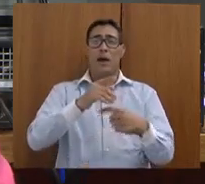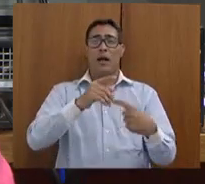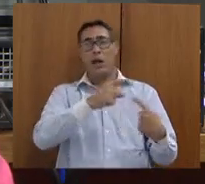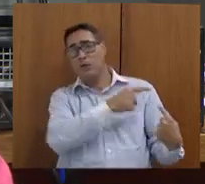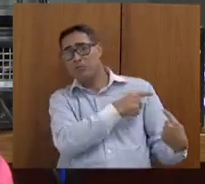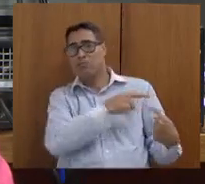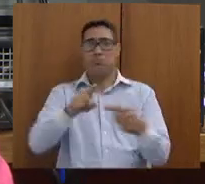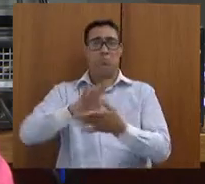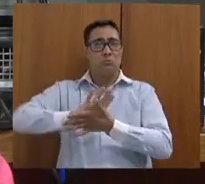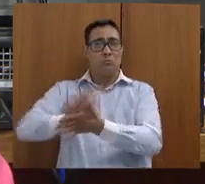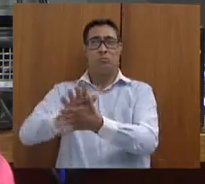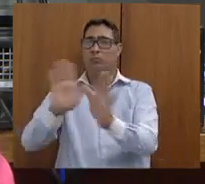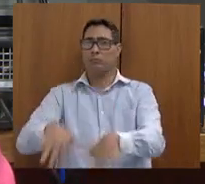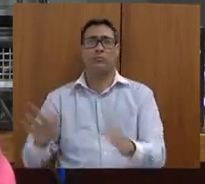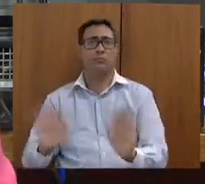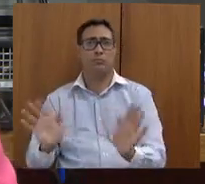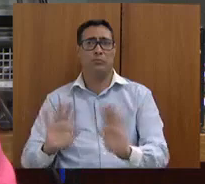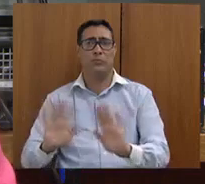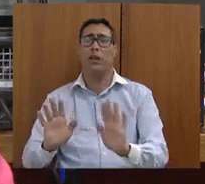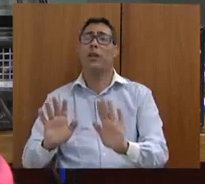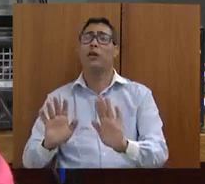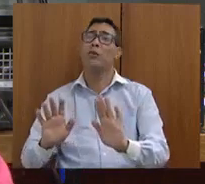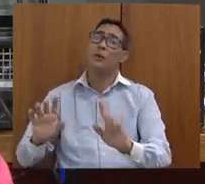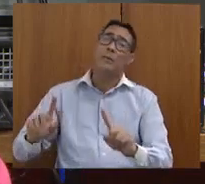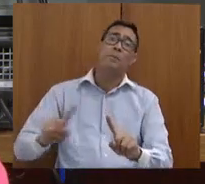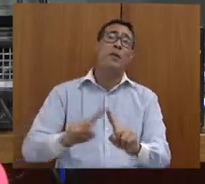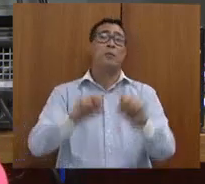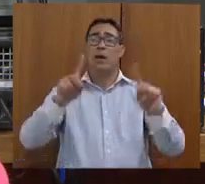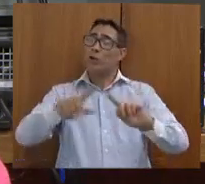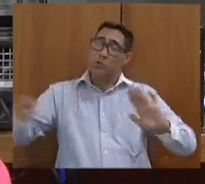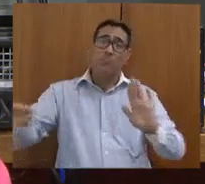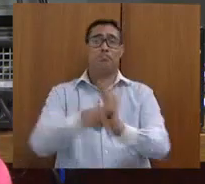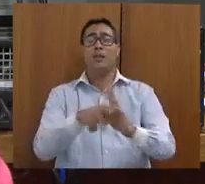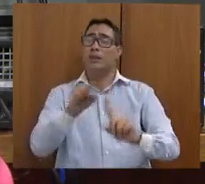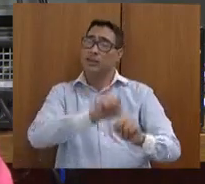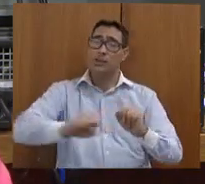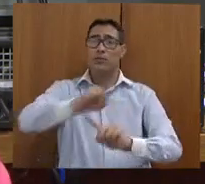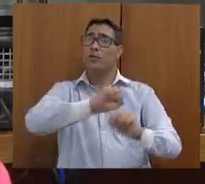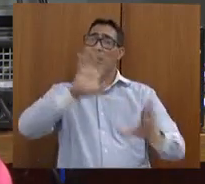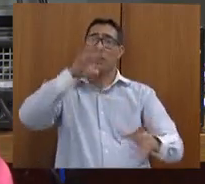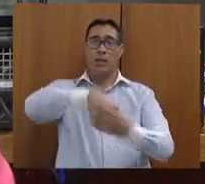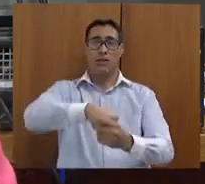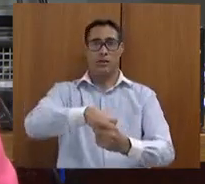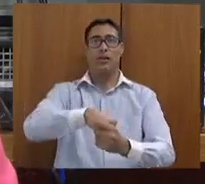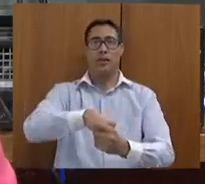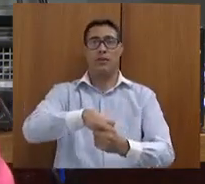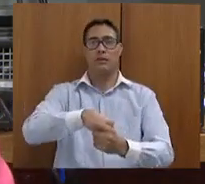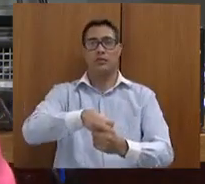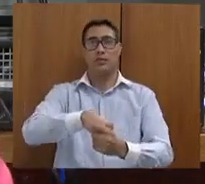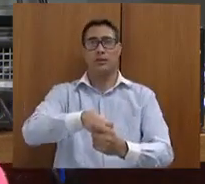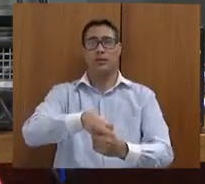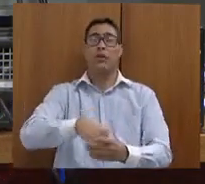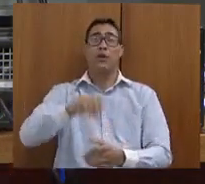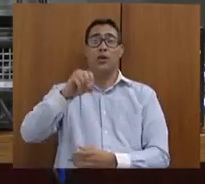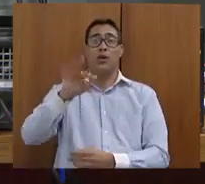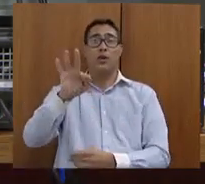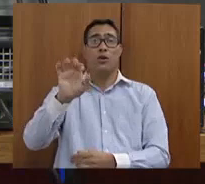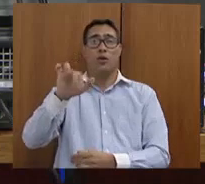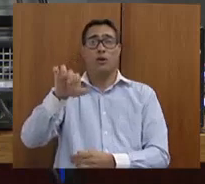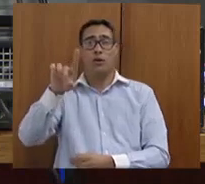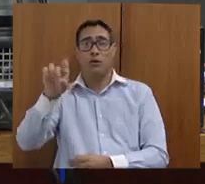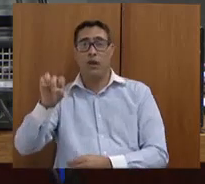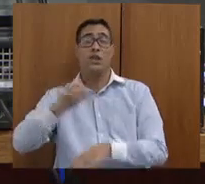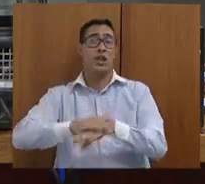ofende ofende porque isso é estruturante da nossa sociedade quando ofende ainda mais os